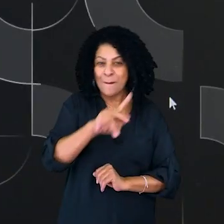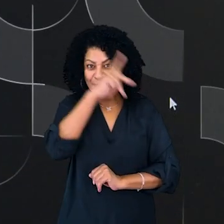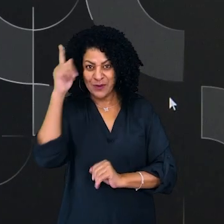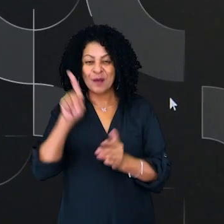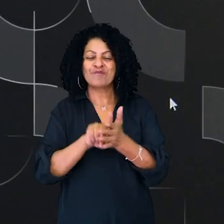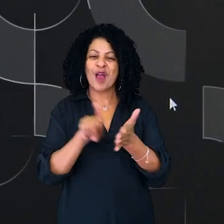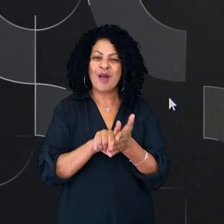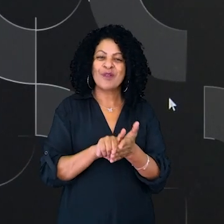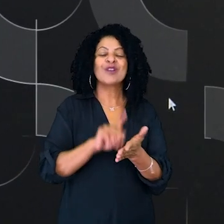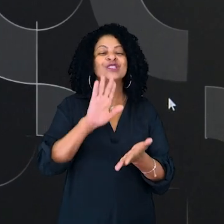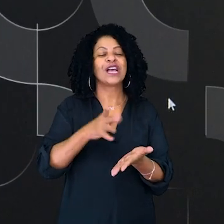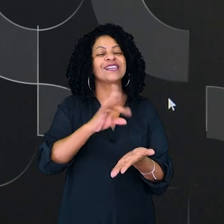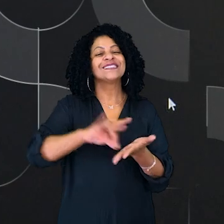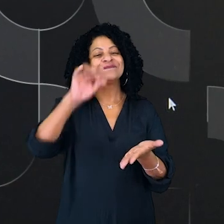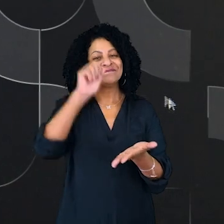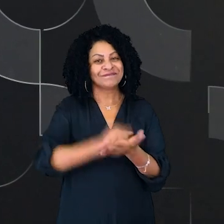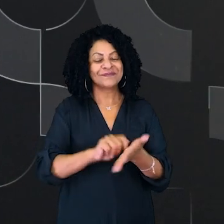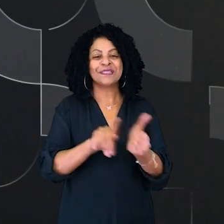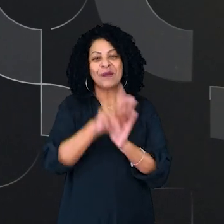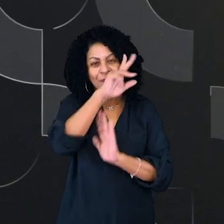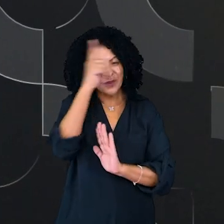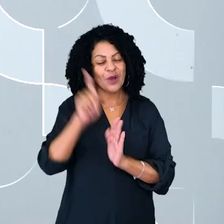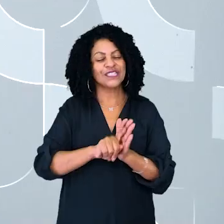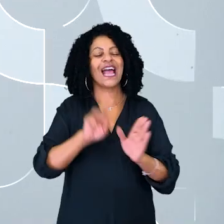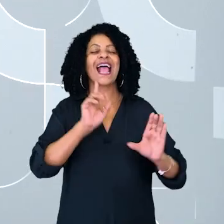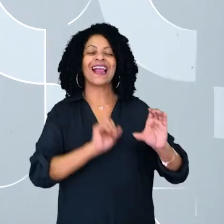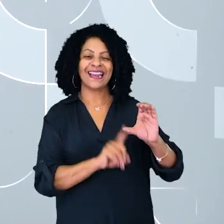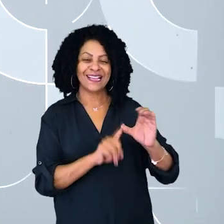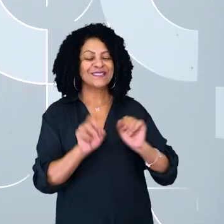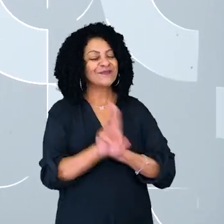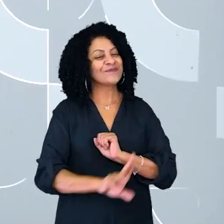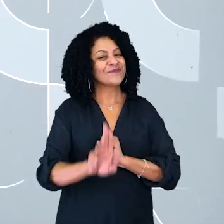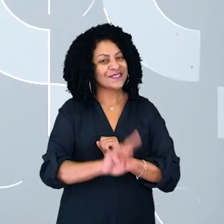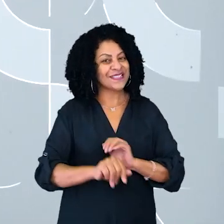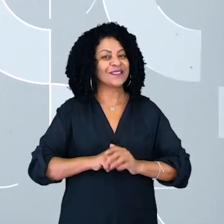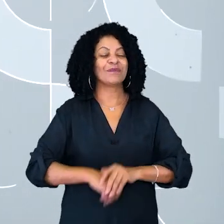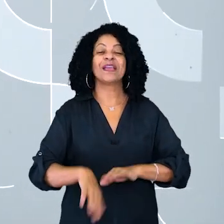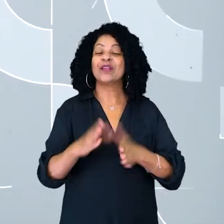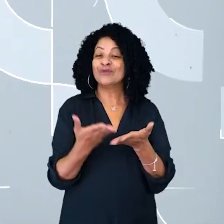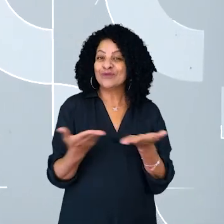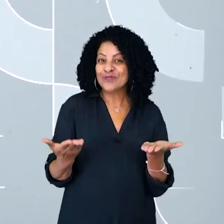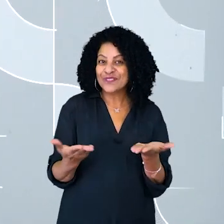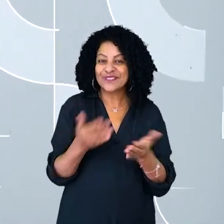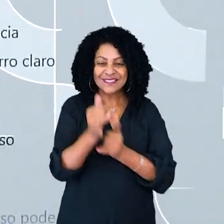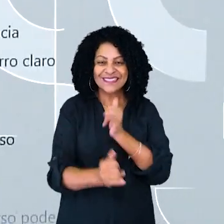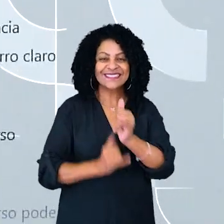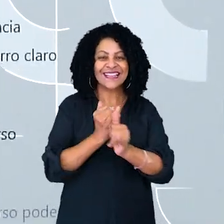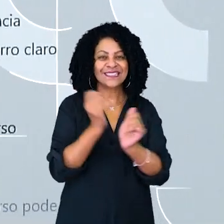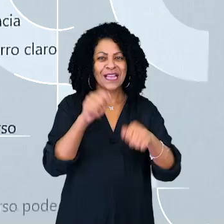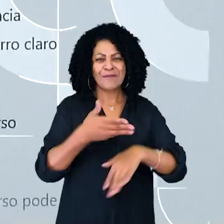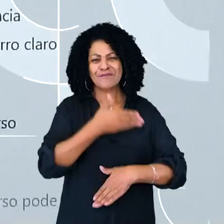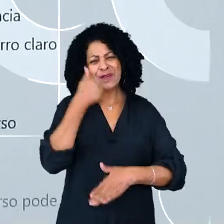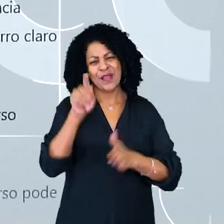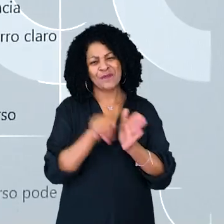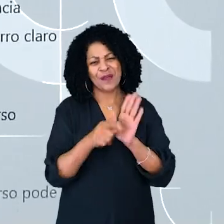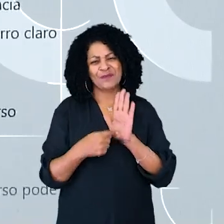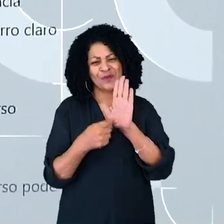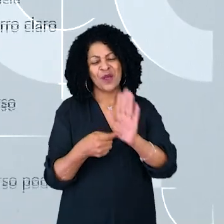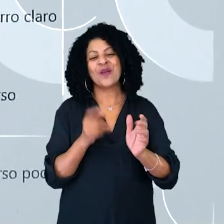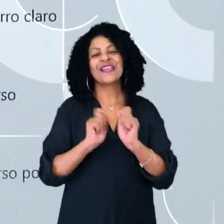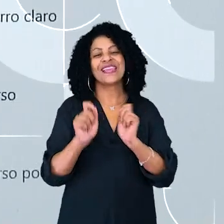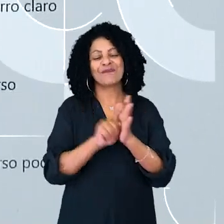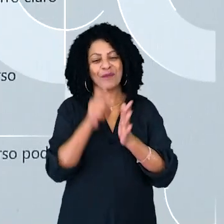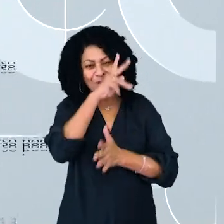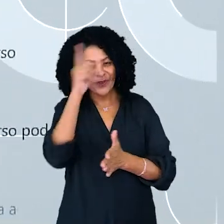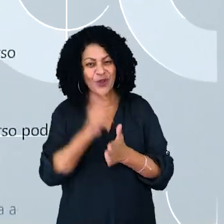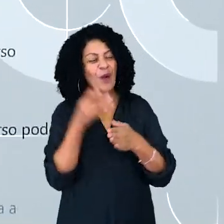e cerca de 1.500 assistentes personalizados. O ChatJT foi desenvolvido para dar melhores resultados à rotina de trabalho